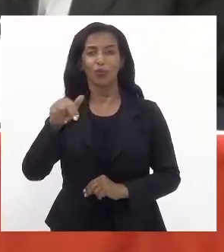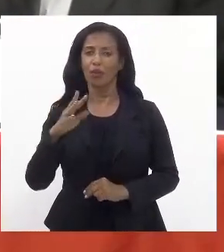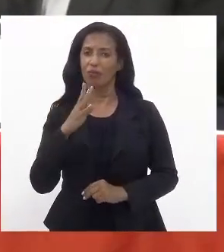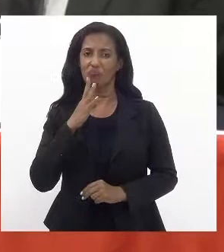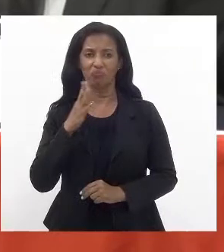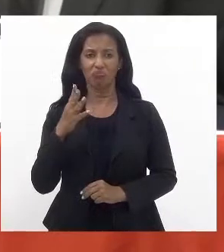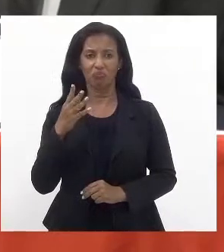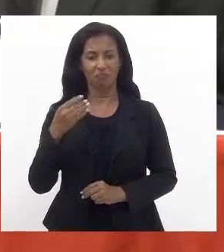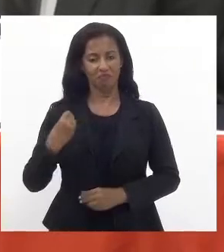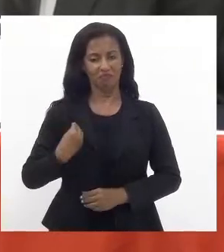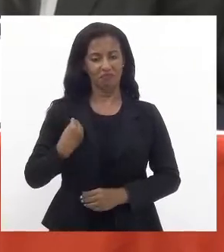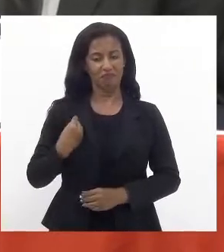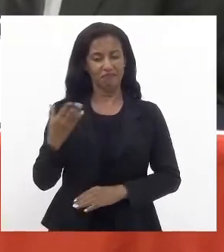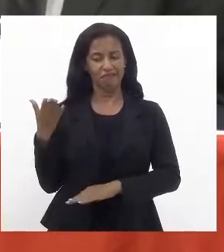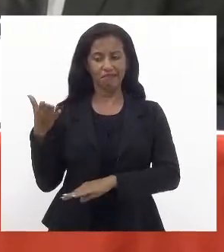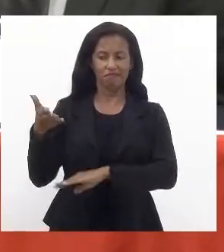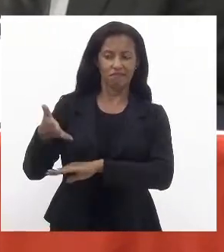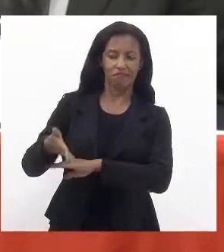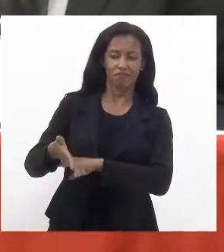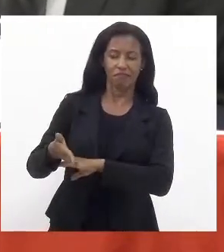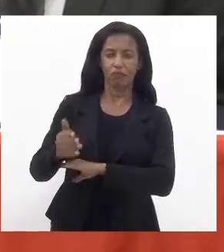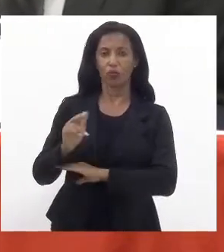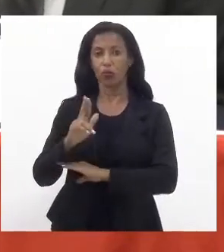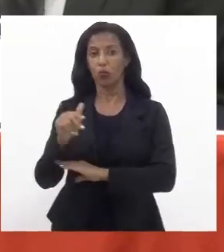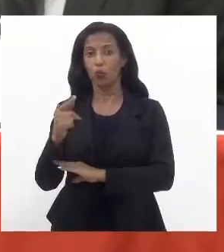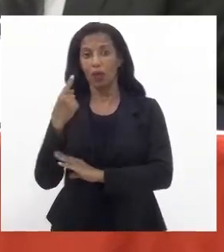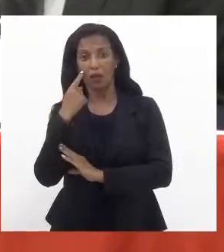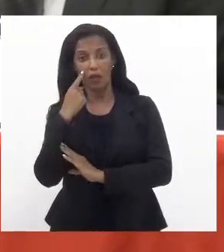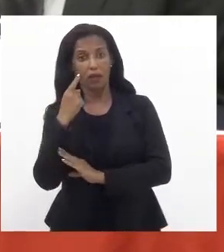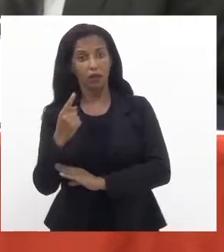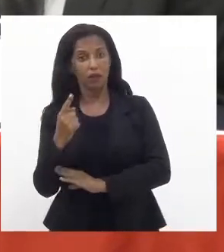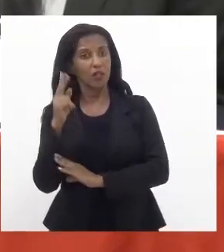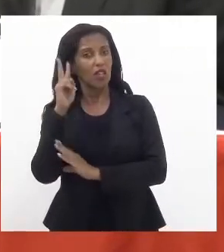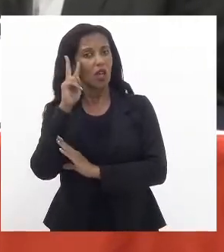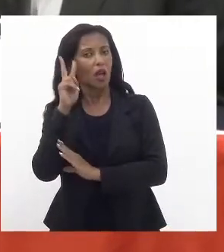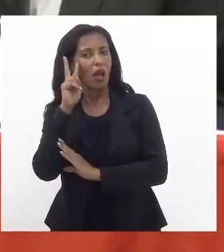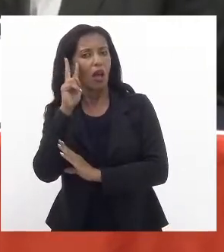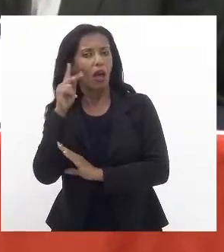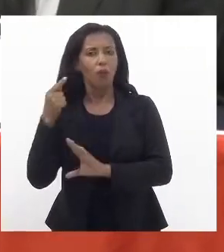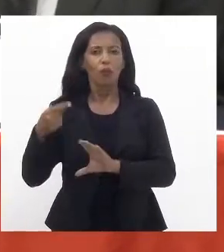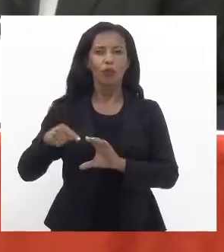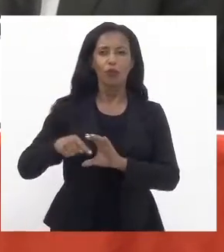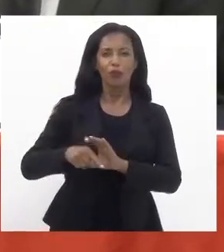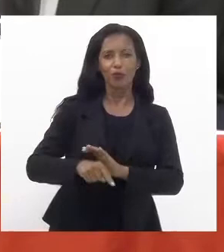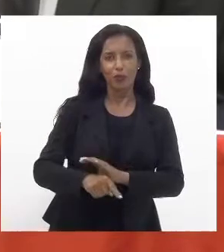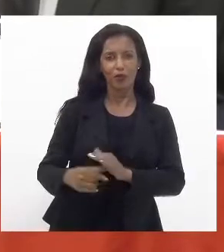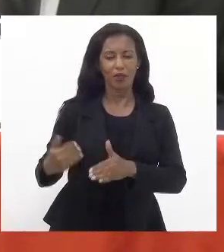conhecer pessoalmente, vi que história profunda,